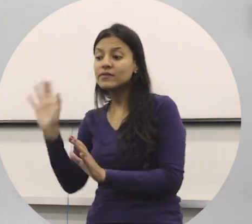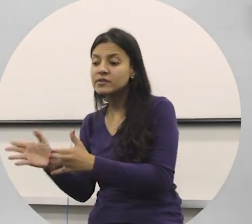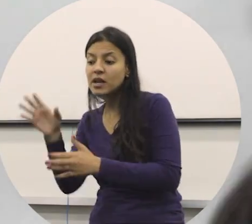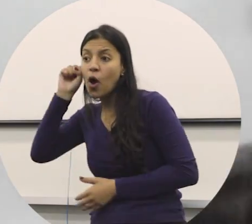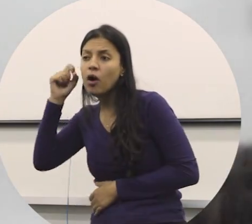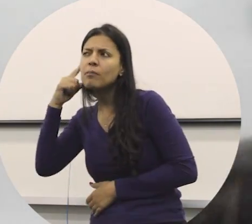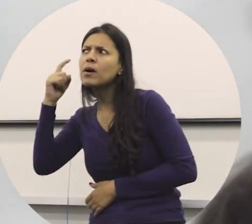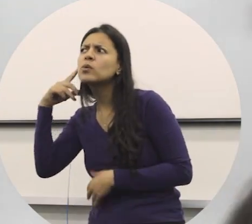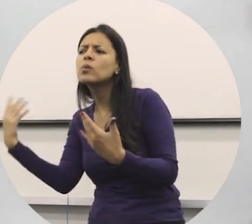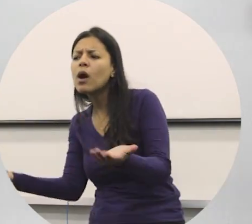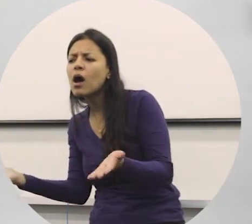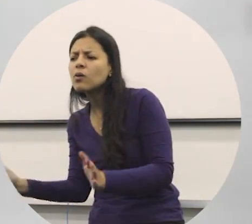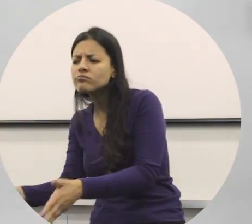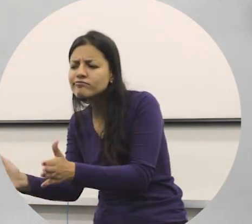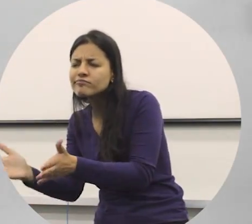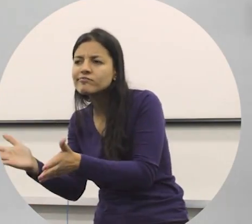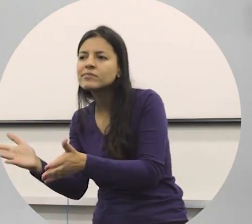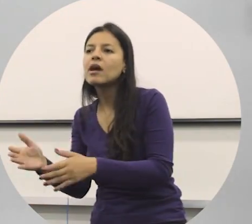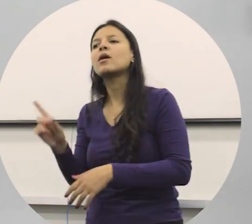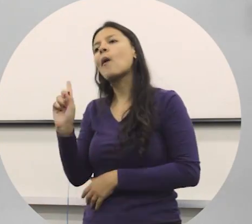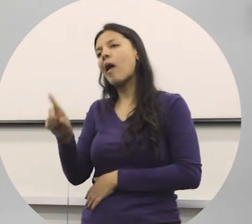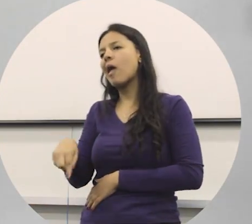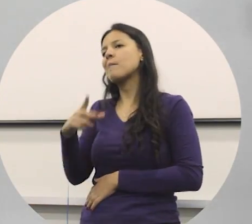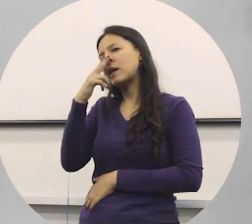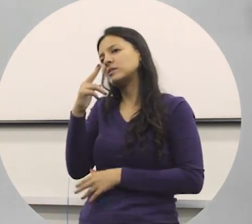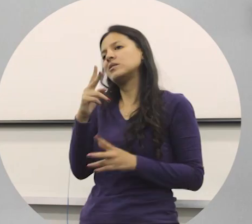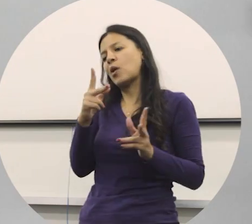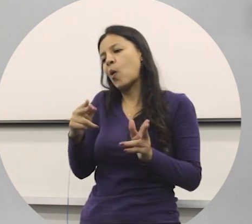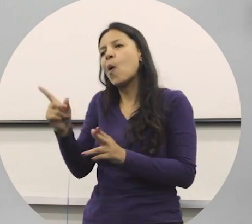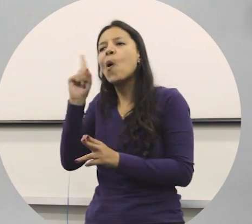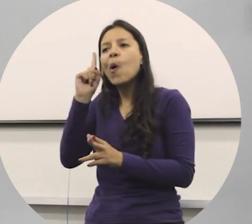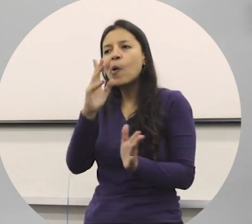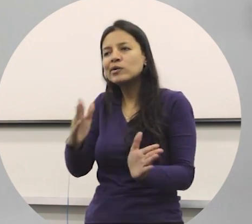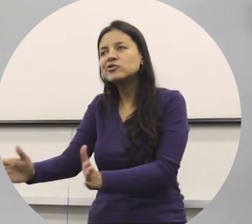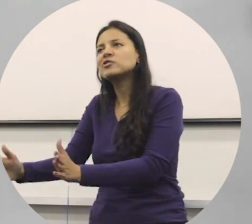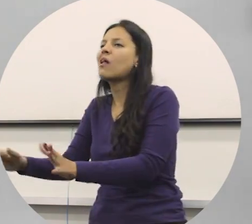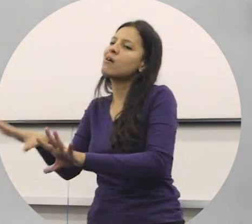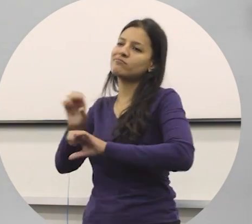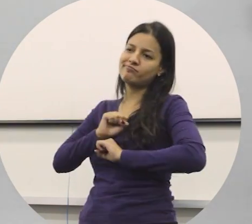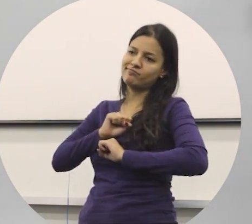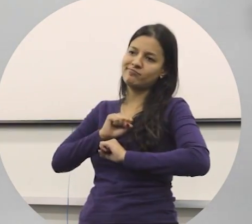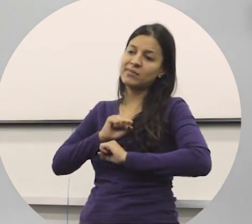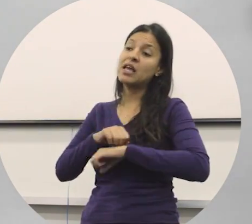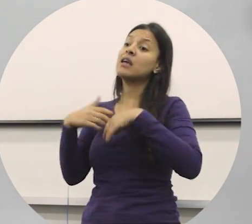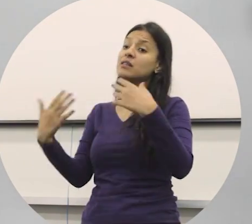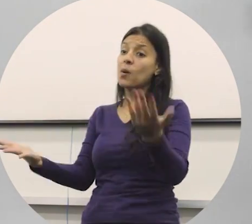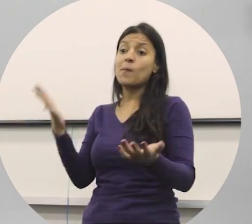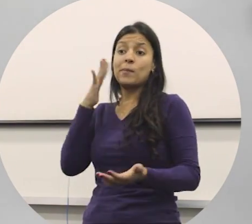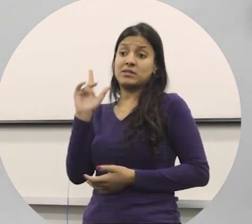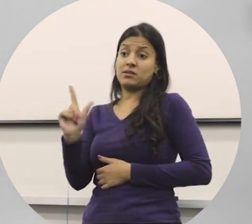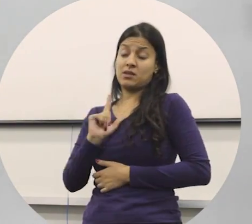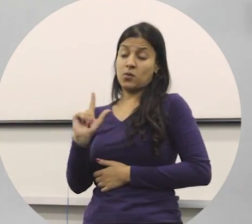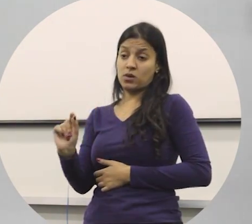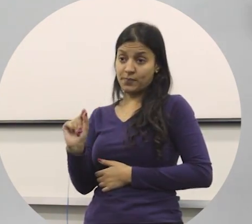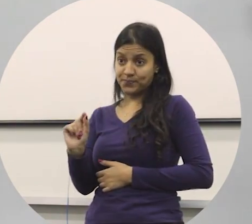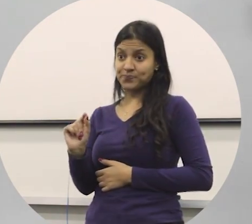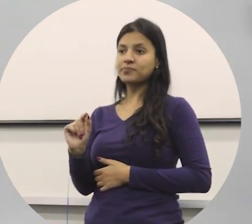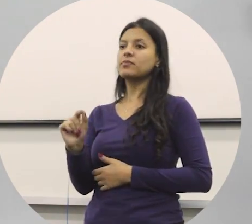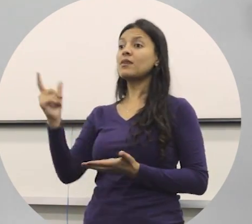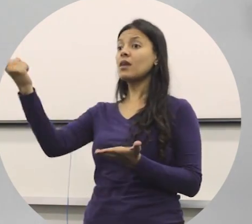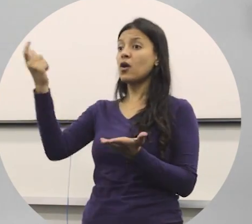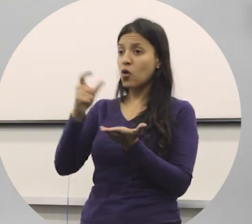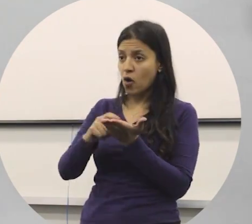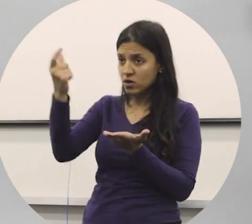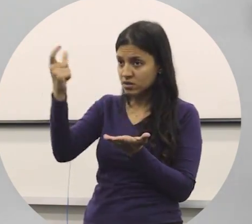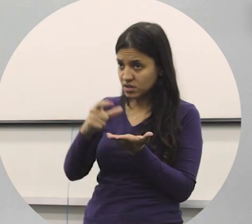ouça o barulho, isso é uma coisa rotina. E aí, pensando nisso, nós temos uma grande interferência, pensando nas glosas